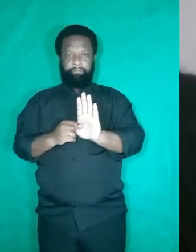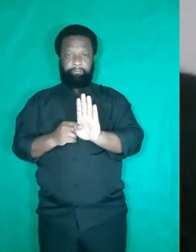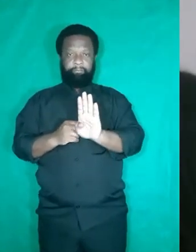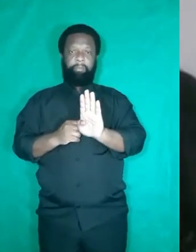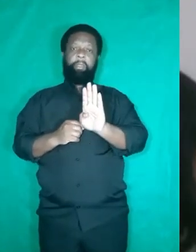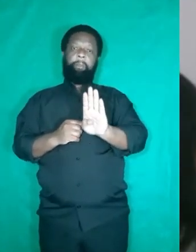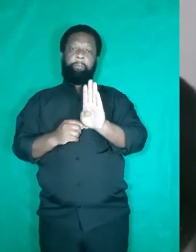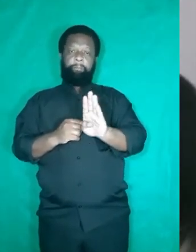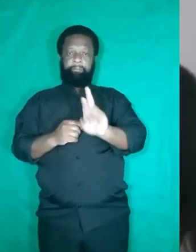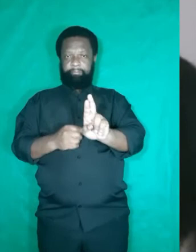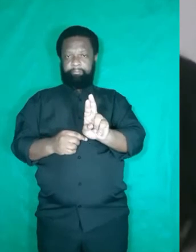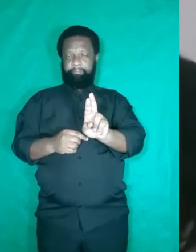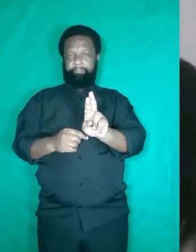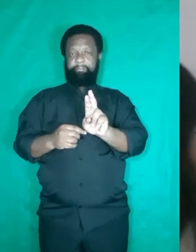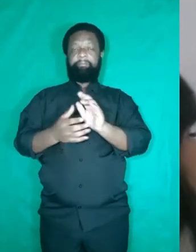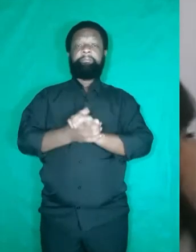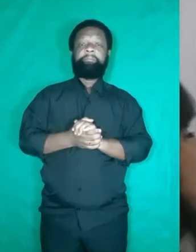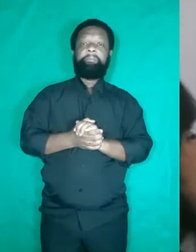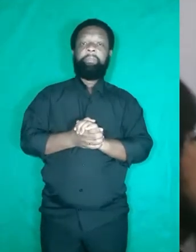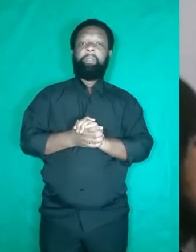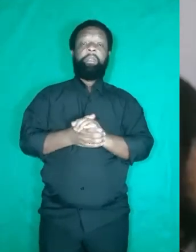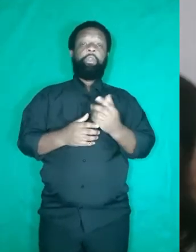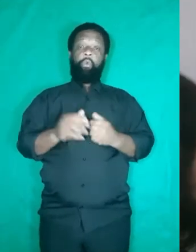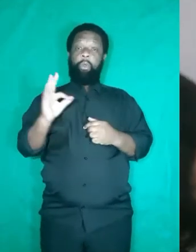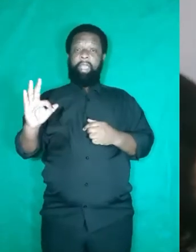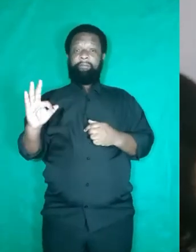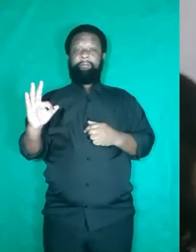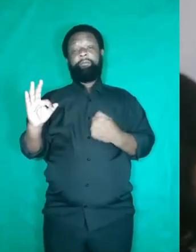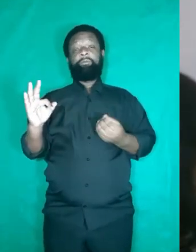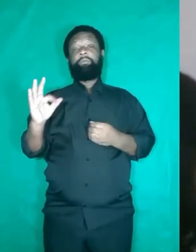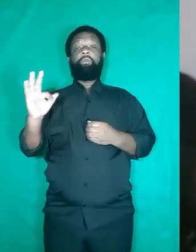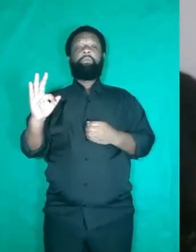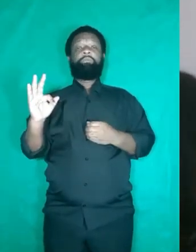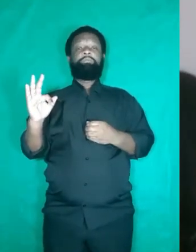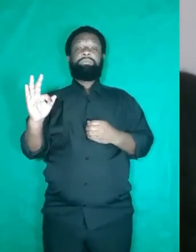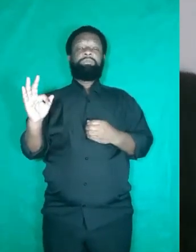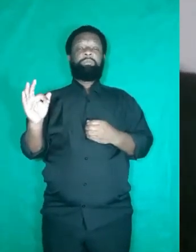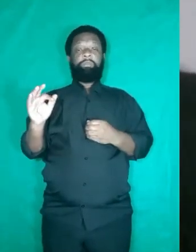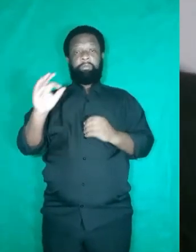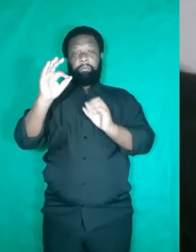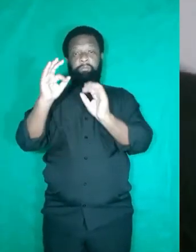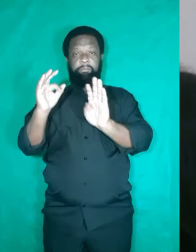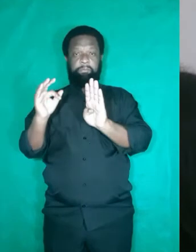ó, boro. E o flúor, os flúoros eu vou colocar aqui em